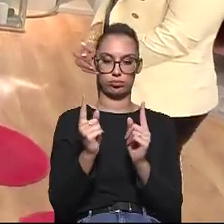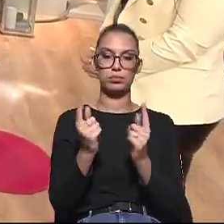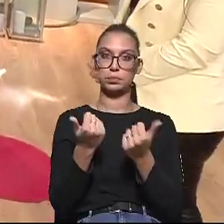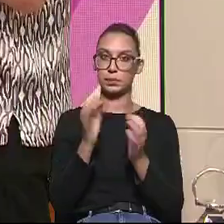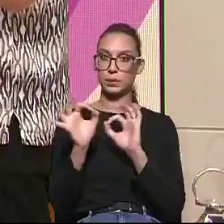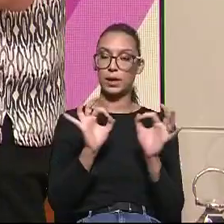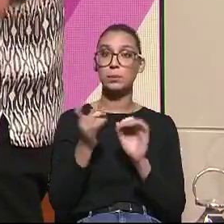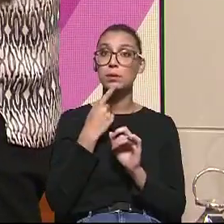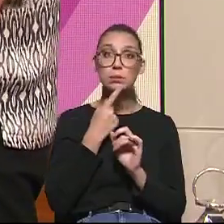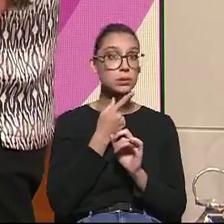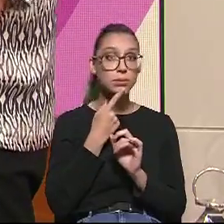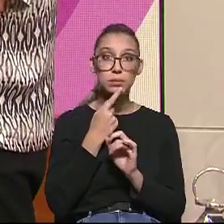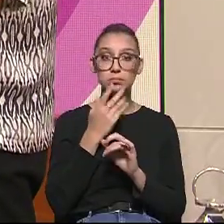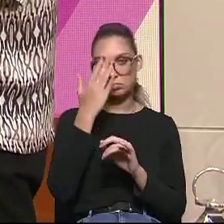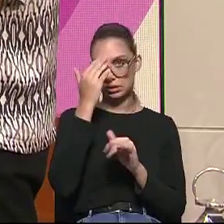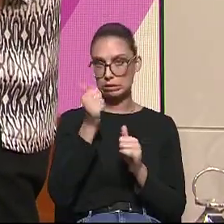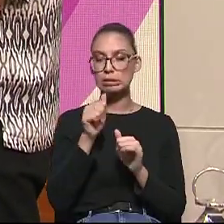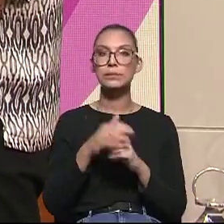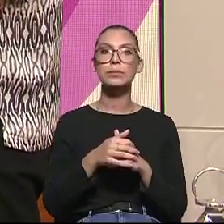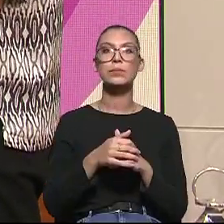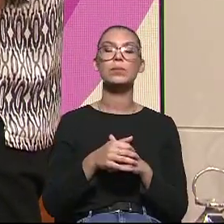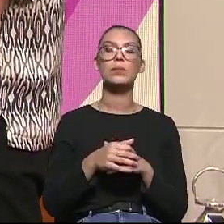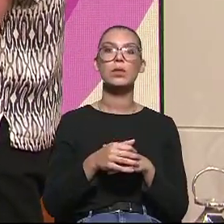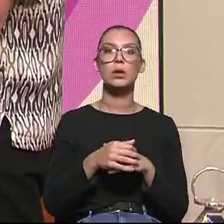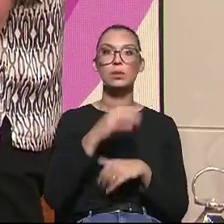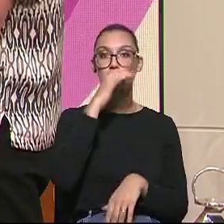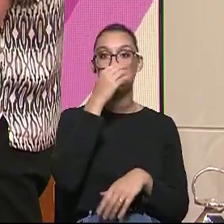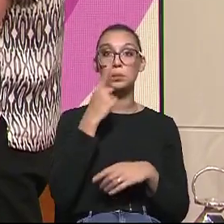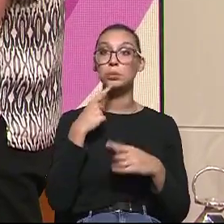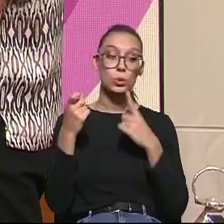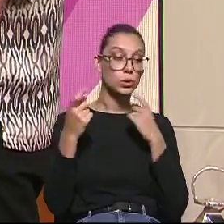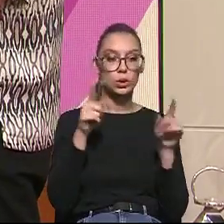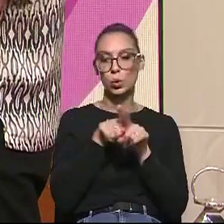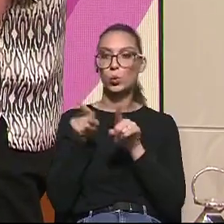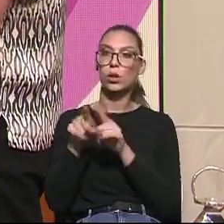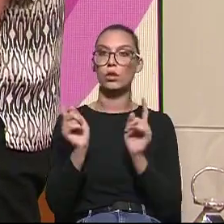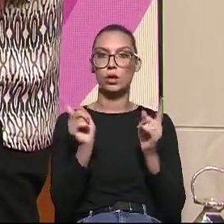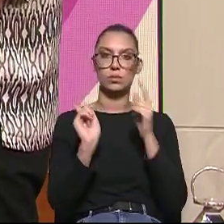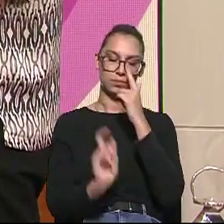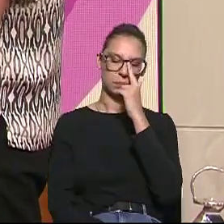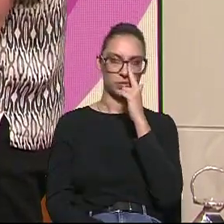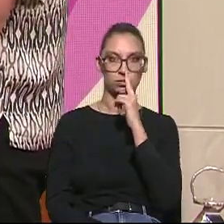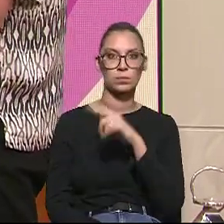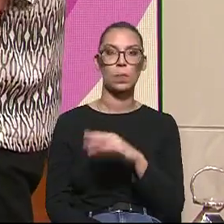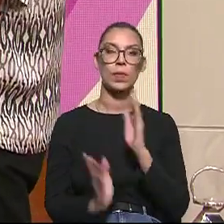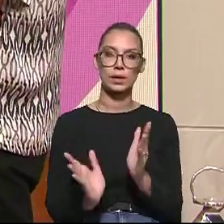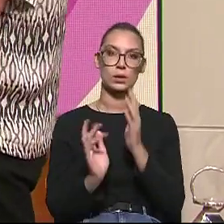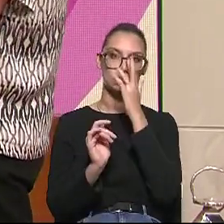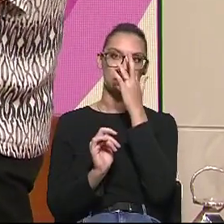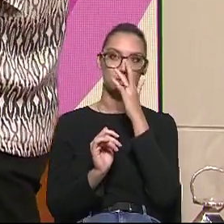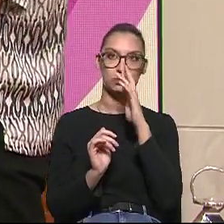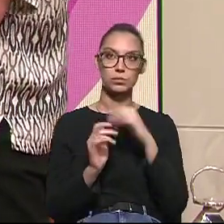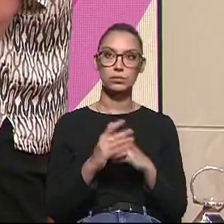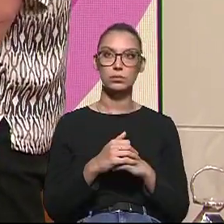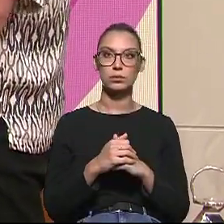Portanto, perceberam, não é? Sim. Sim. Tem só, não são as mesmas perguntas para os dois. Ok, okay, Jorge? Pronto. Então, vamos lá. Primeiras